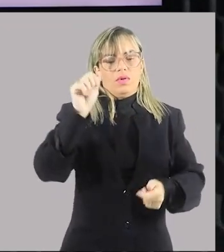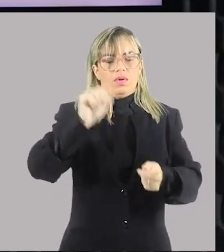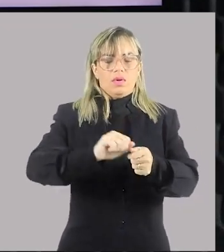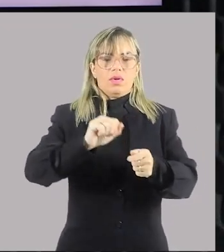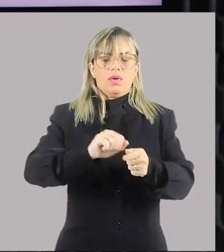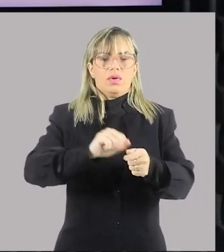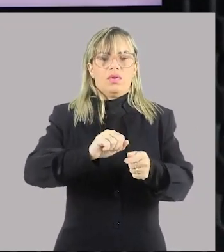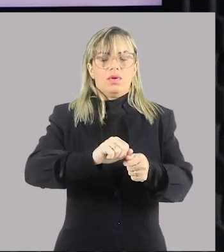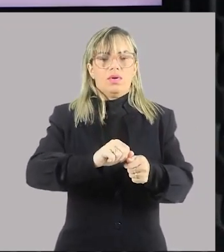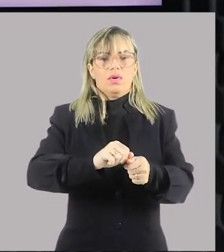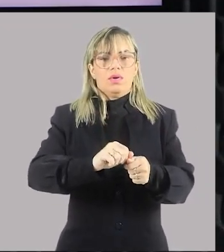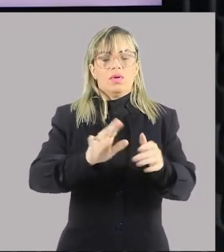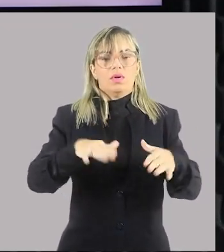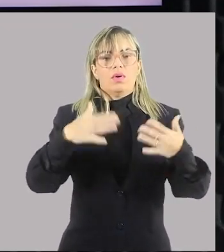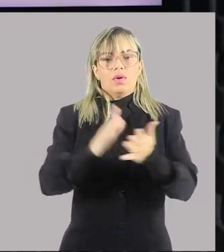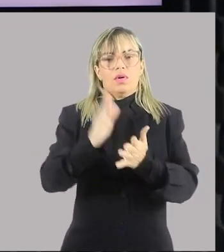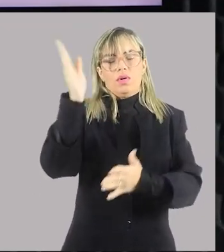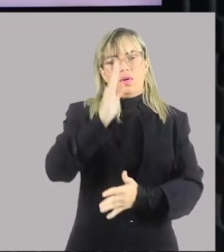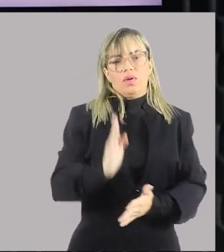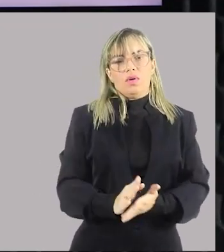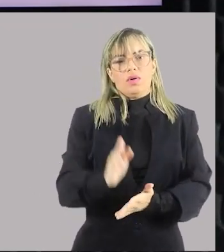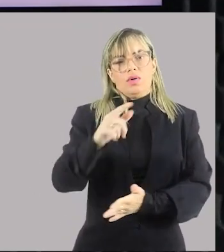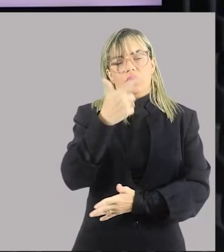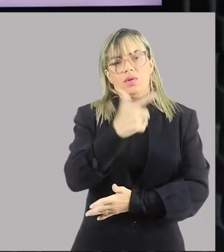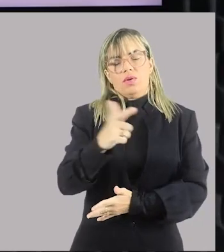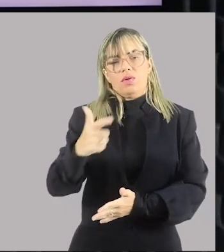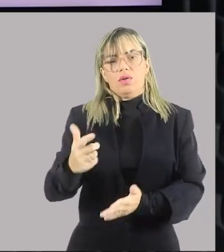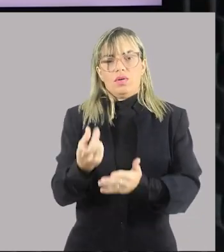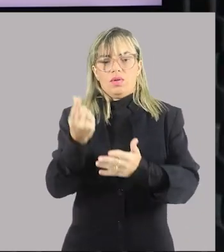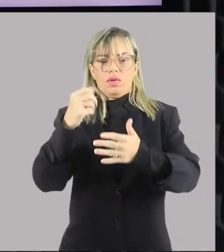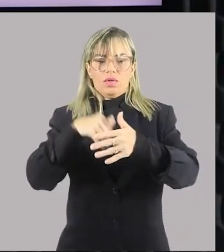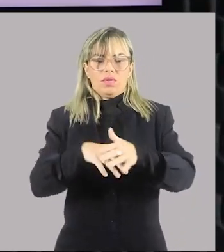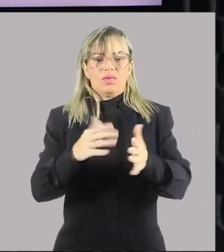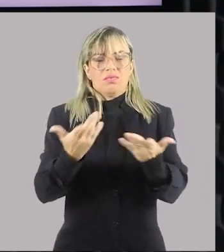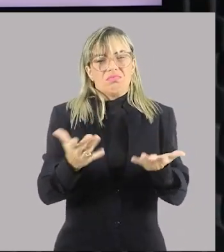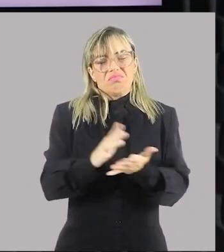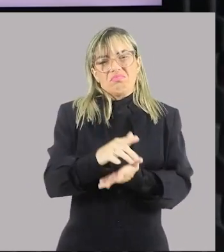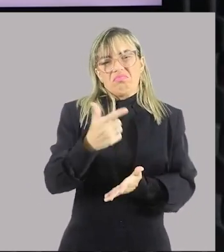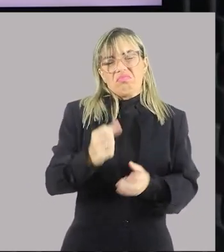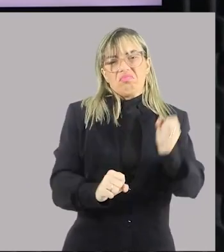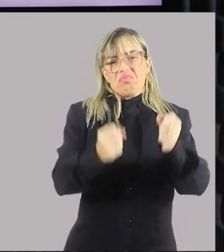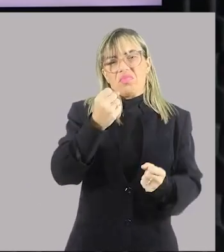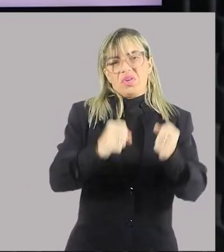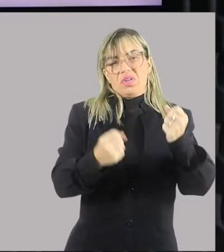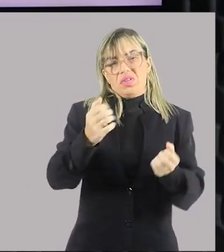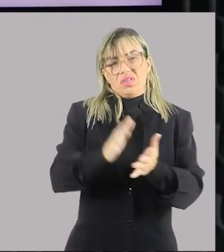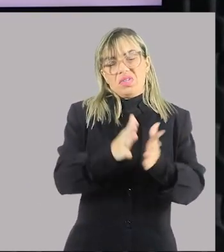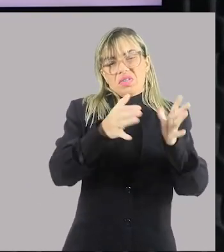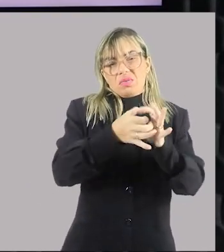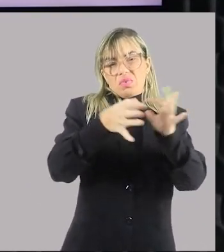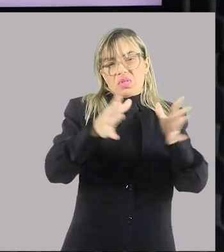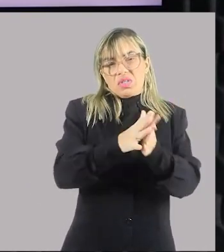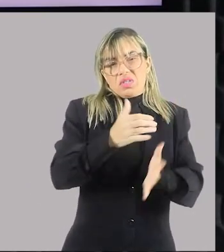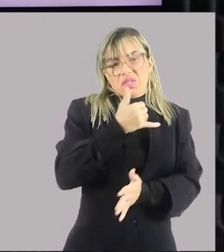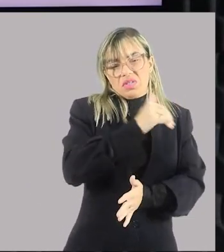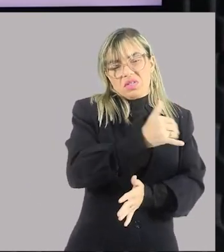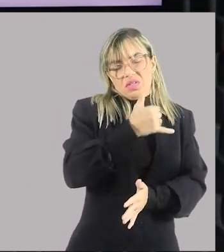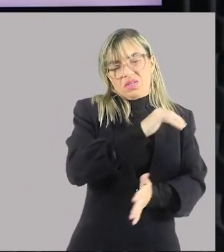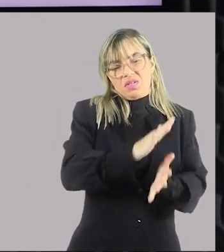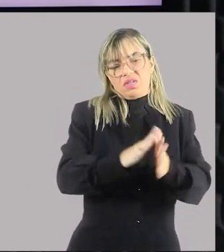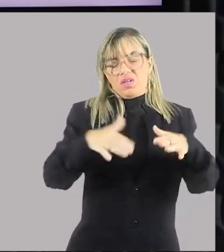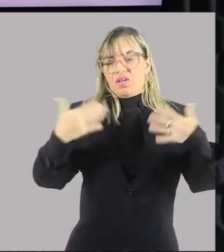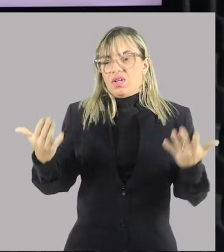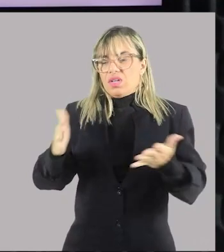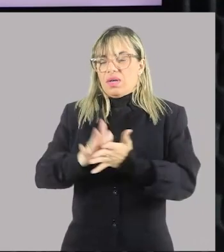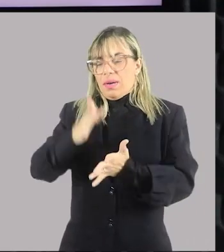que o Brasil não tenha grandes investimentos industriais, é a nossa disponibilidade energética. Professor, e mão